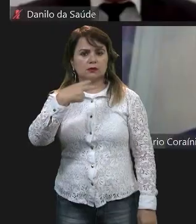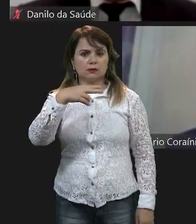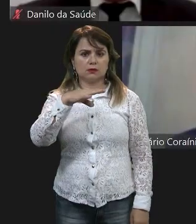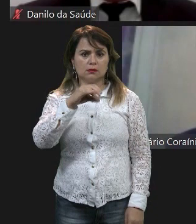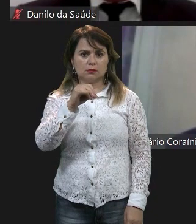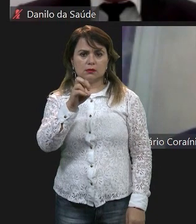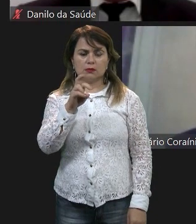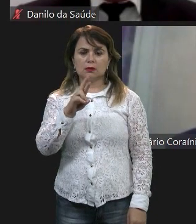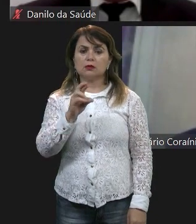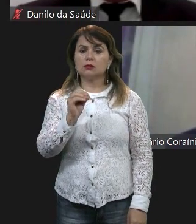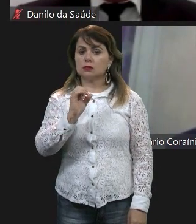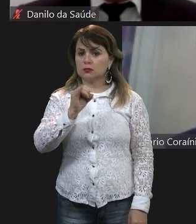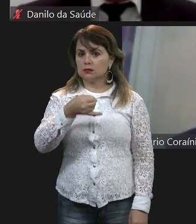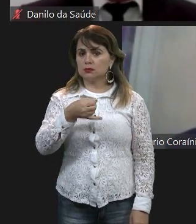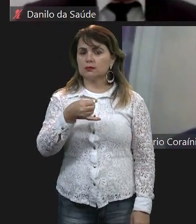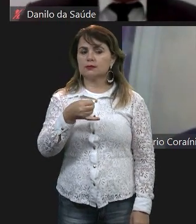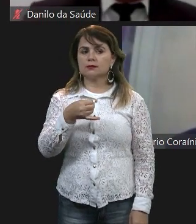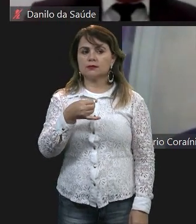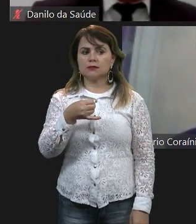do SEASA. Sim.